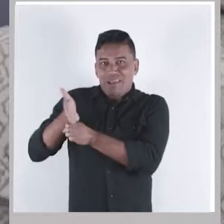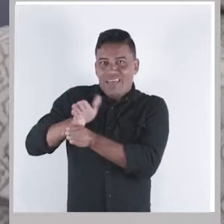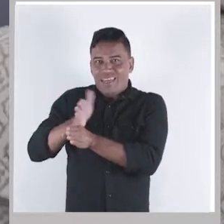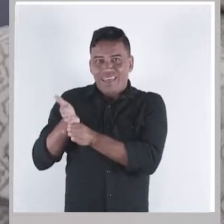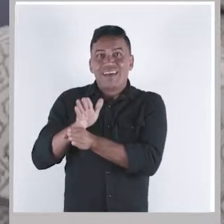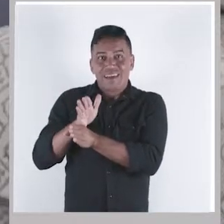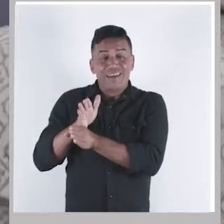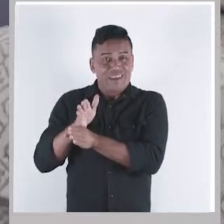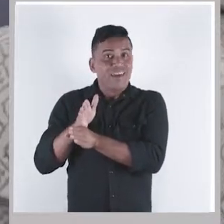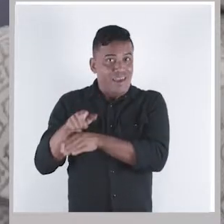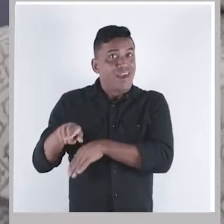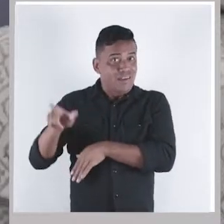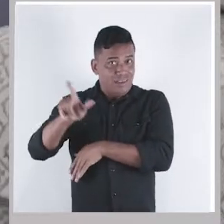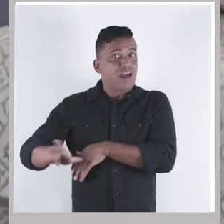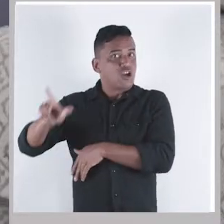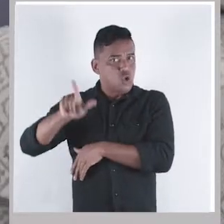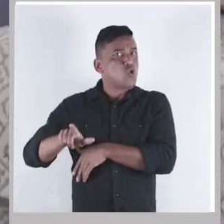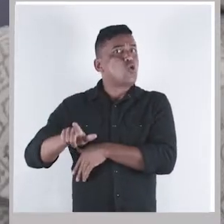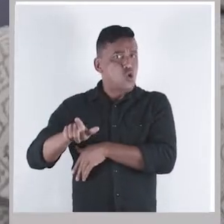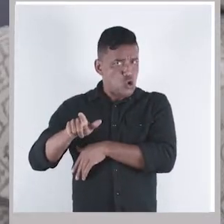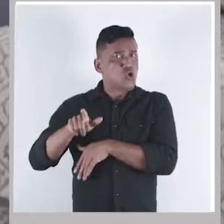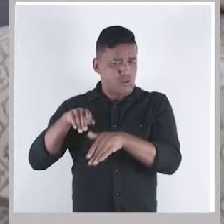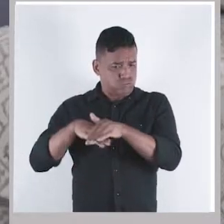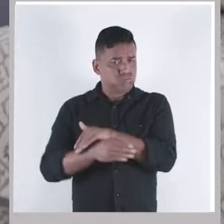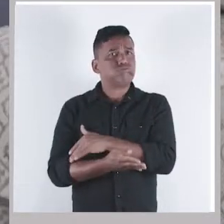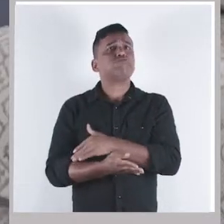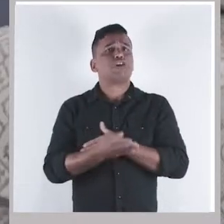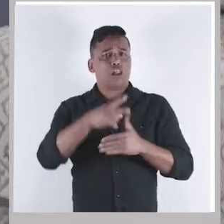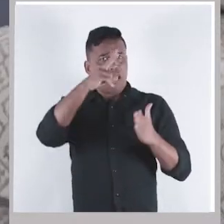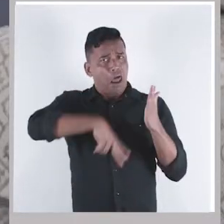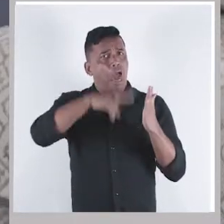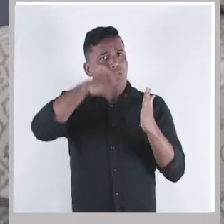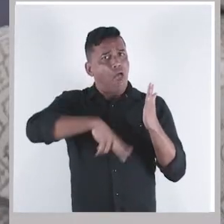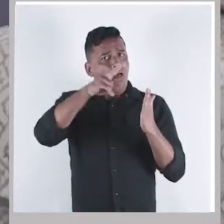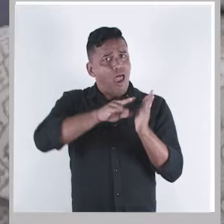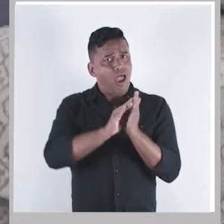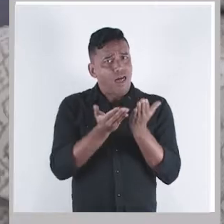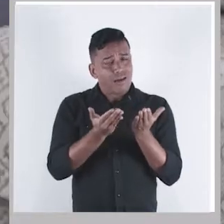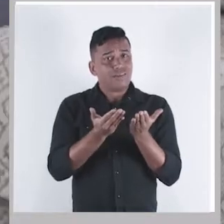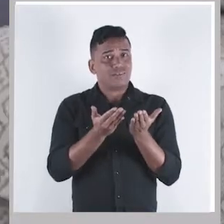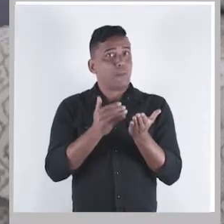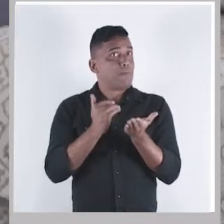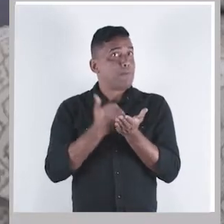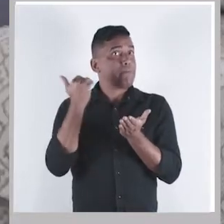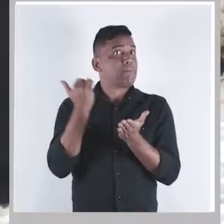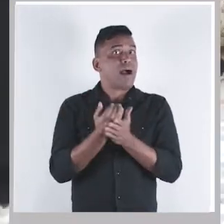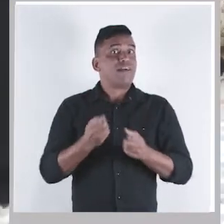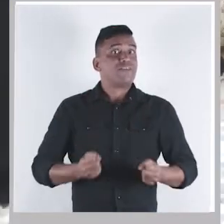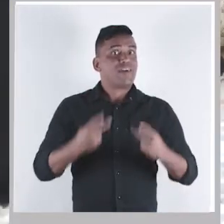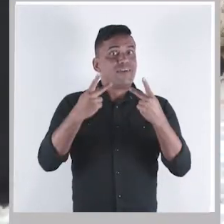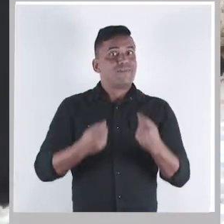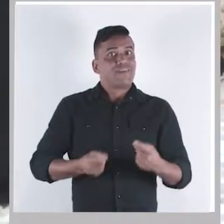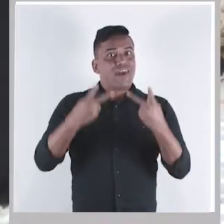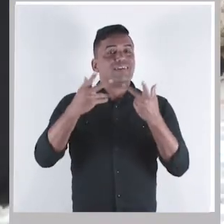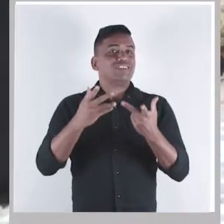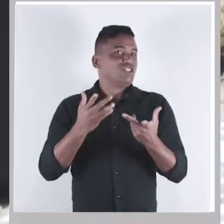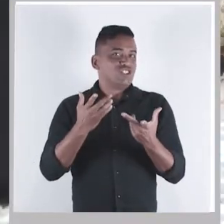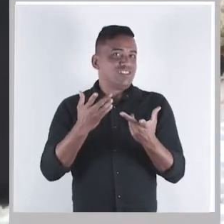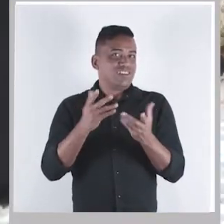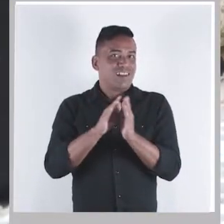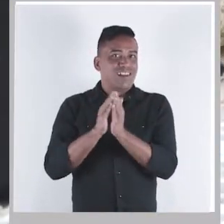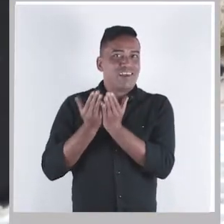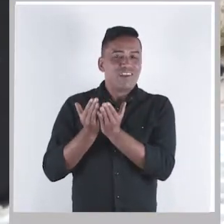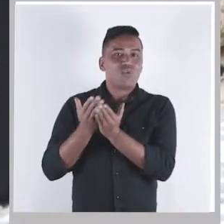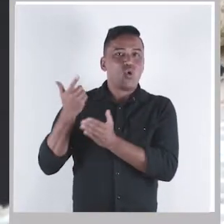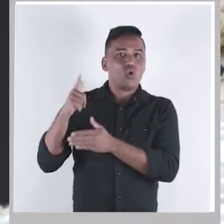né? Essas pessoas sempre escreveram. Olha, Carolina, Quarto de Despejo completou 60 anos de publicação, né? Então,